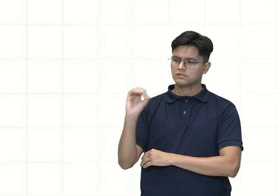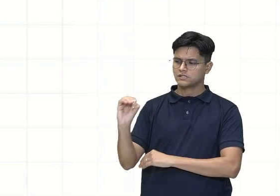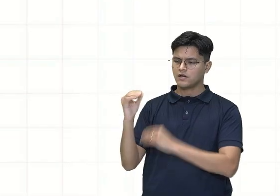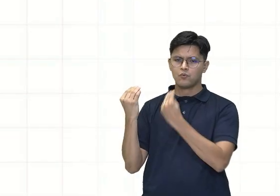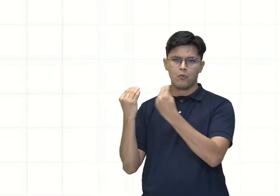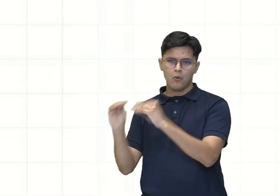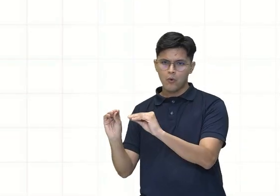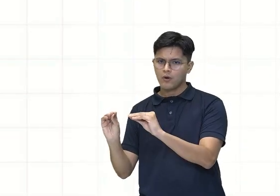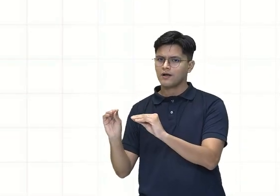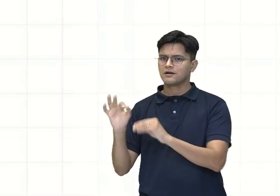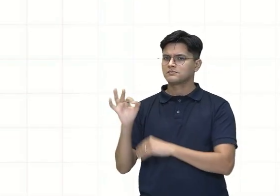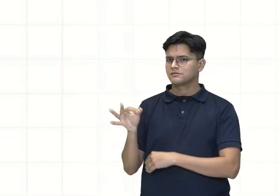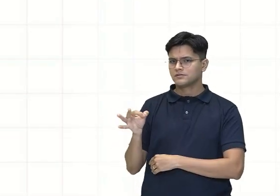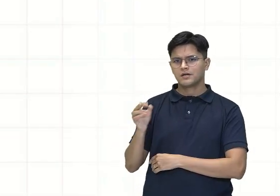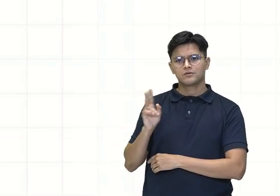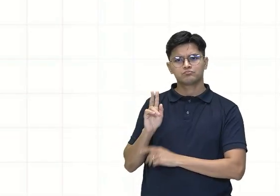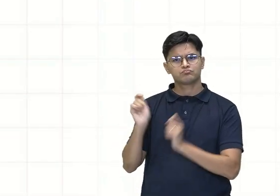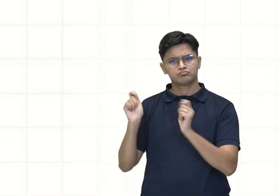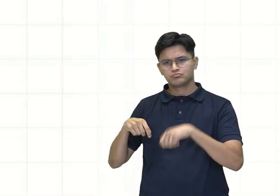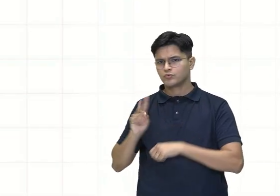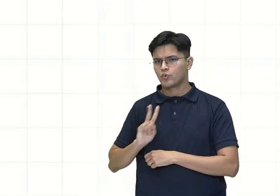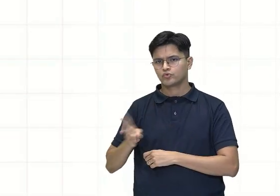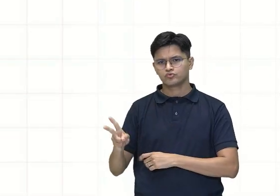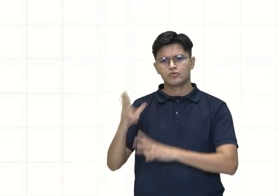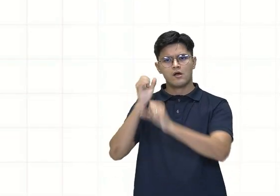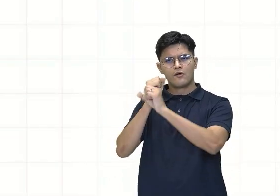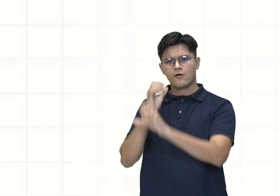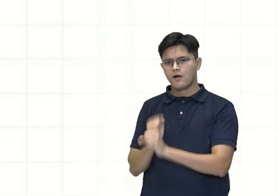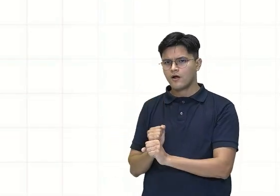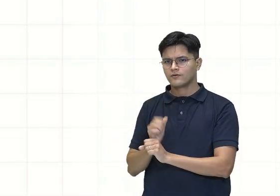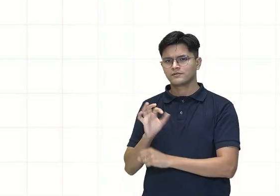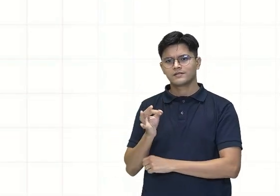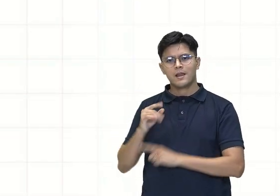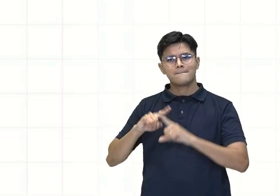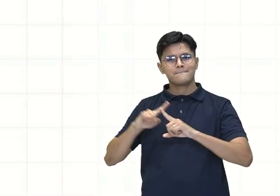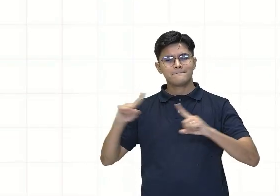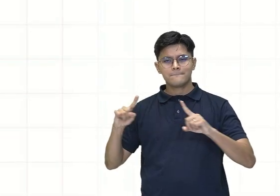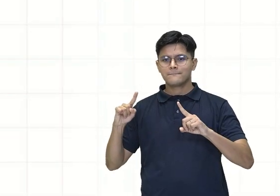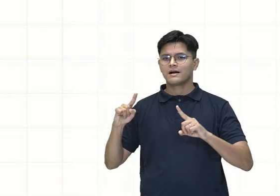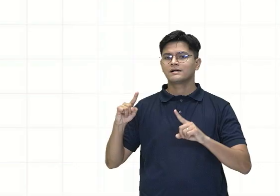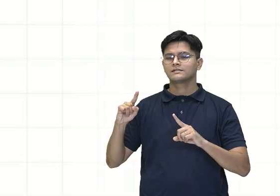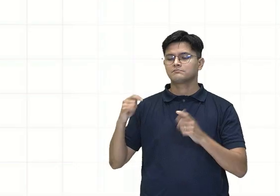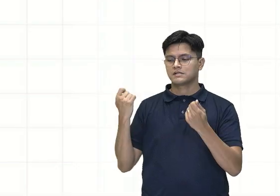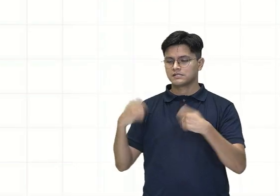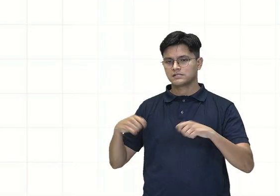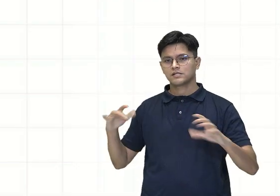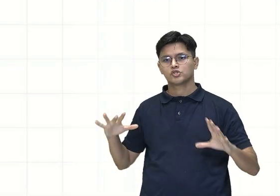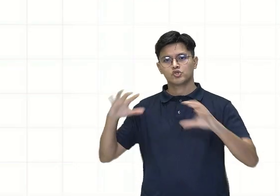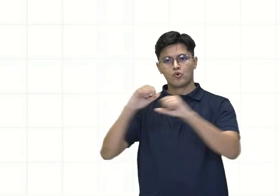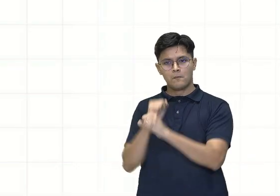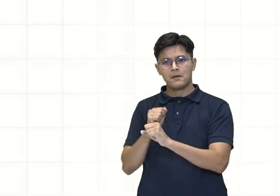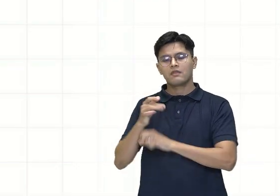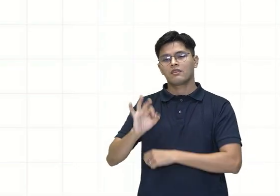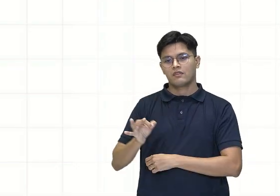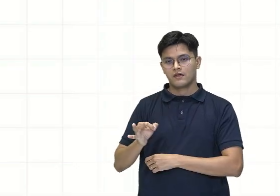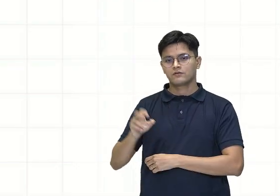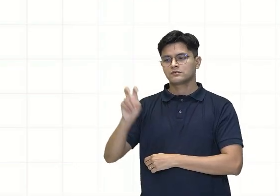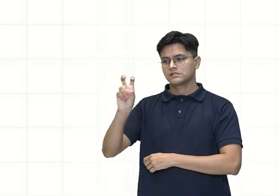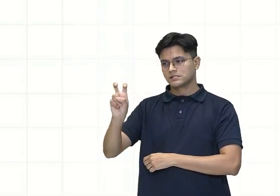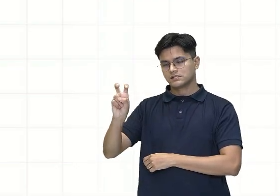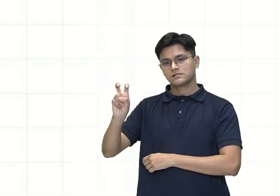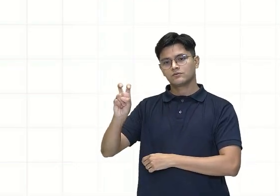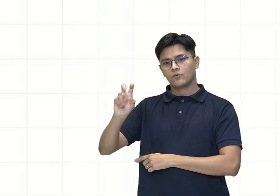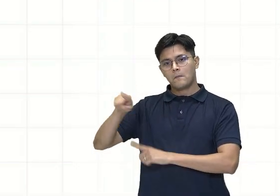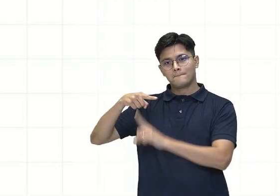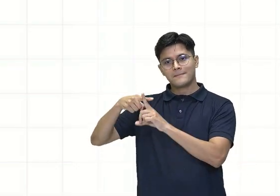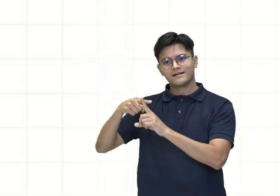conta, não vai alterar em nada. Eu poderia também colocar um 0. Desde que eu faça a soma, aqui, 5 com nada. E aí, 2 mais